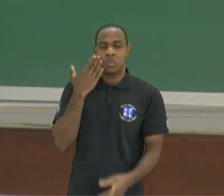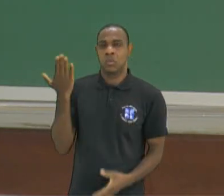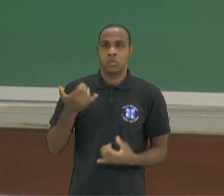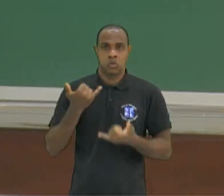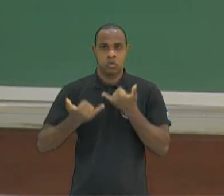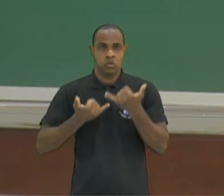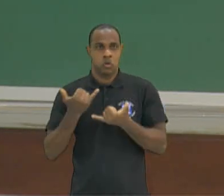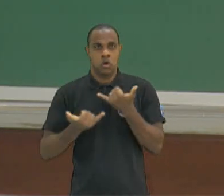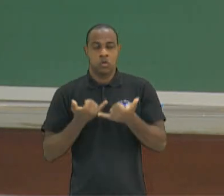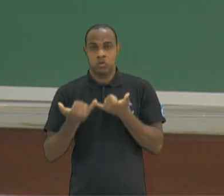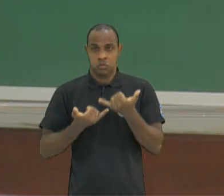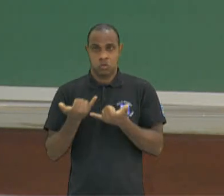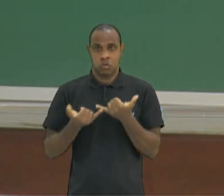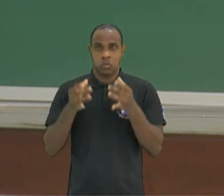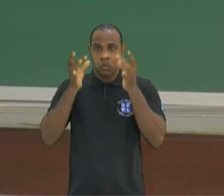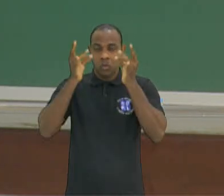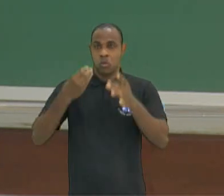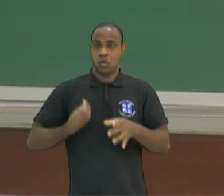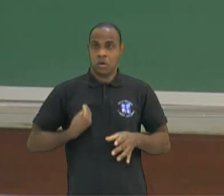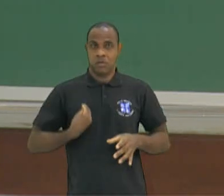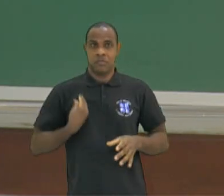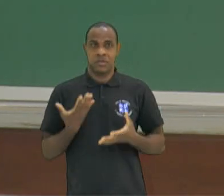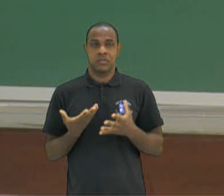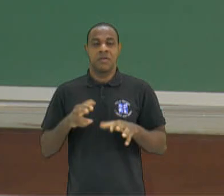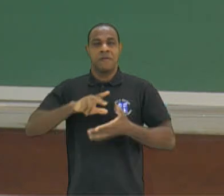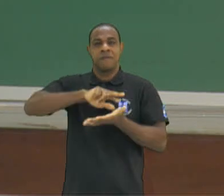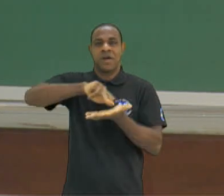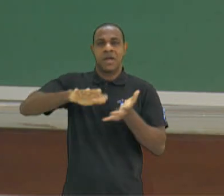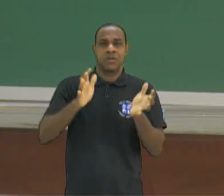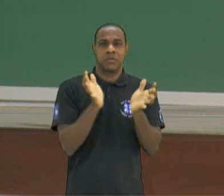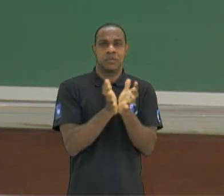jogo online massivo de vários jogadores